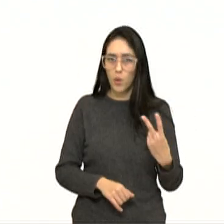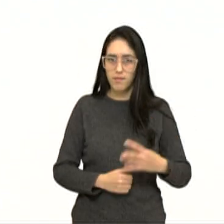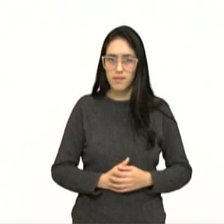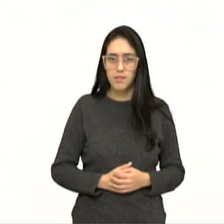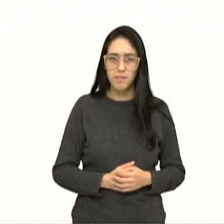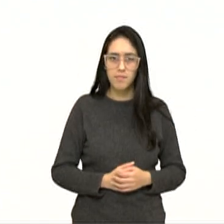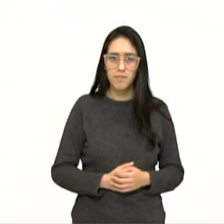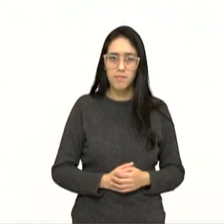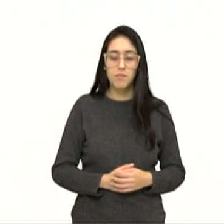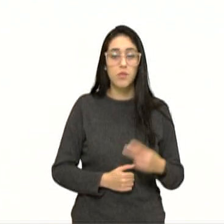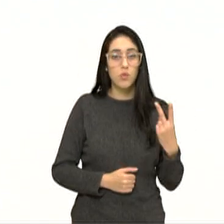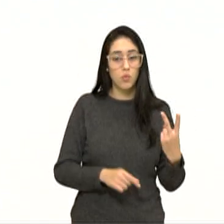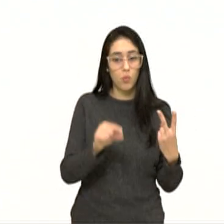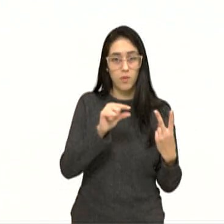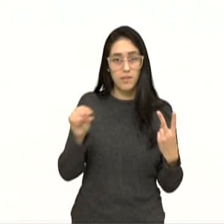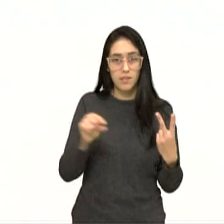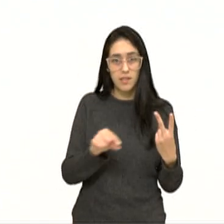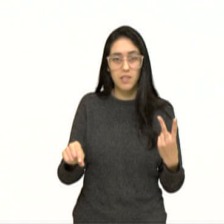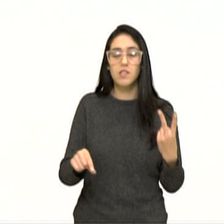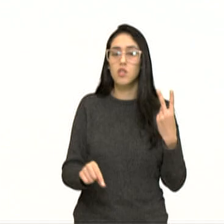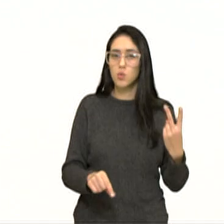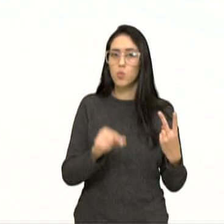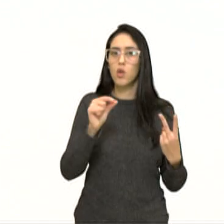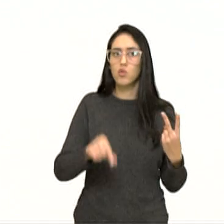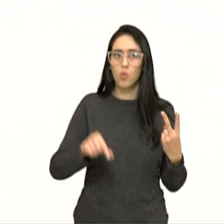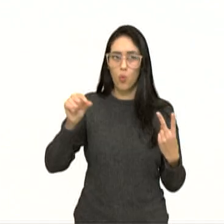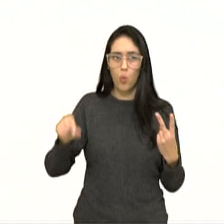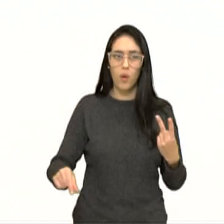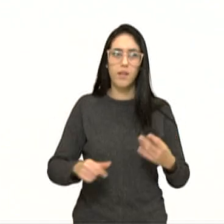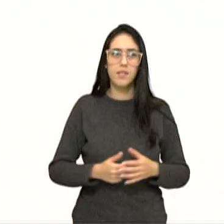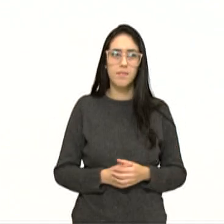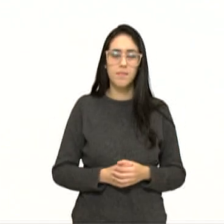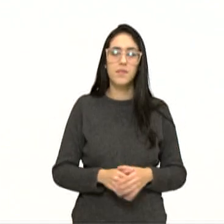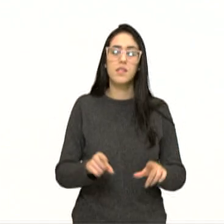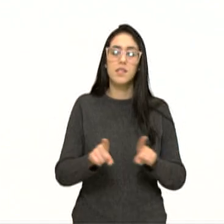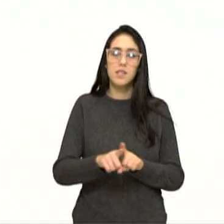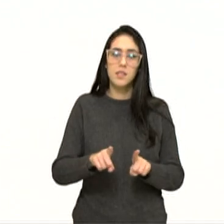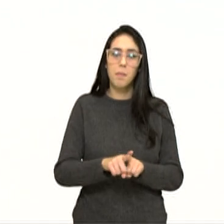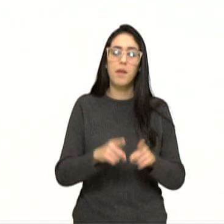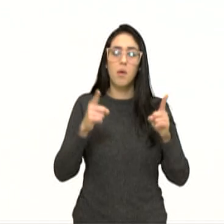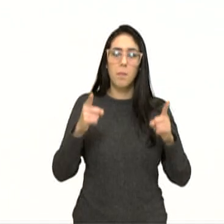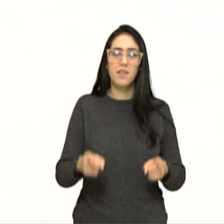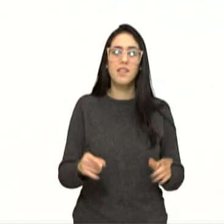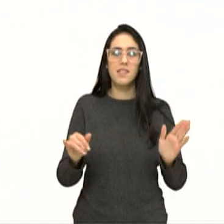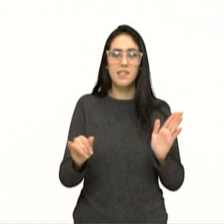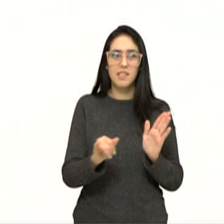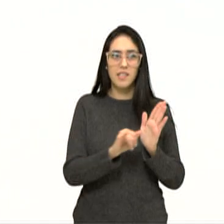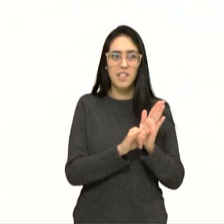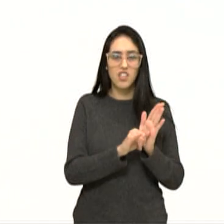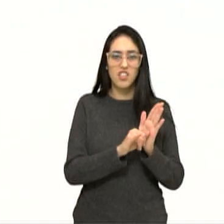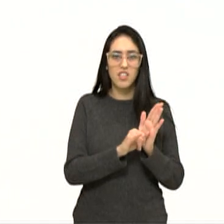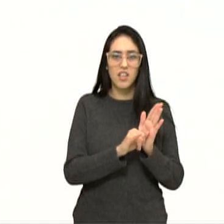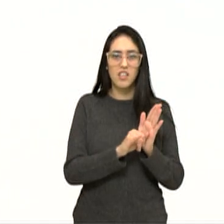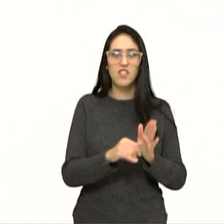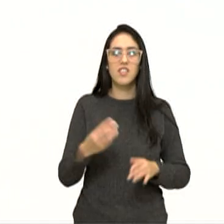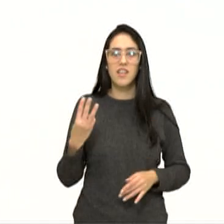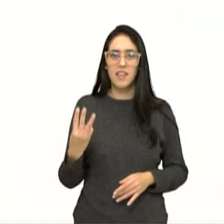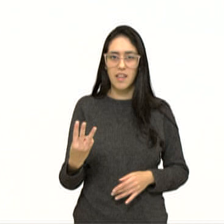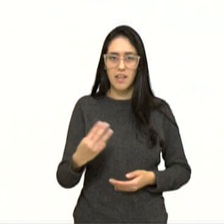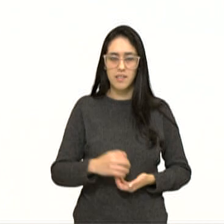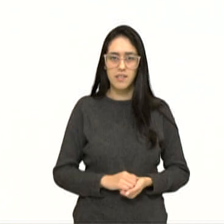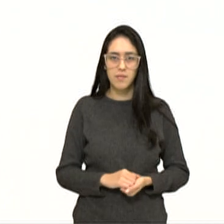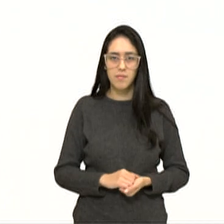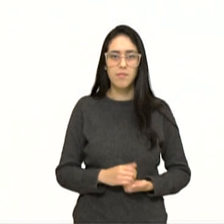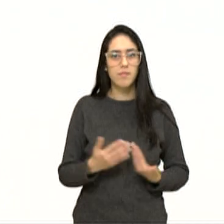dizer duas linhas, duas colunas. E uma matriz identidade de ordem 3. Quer